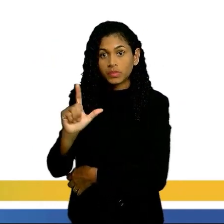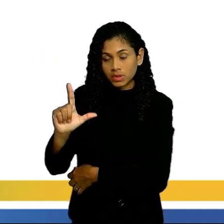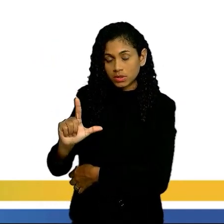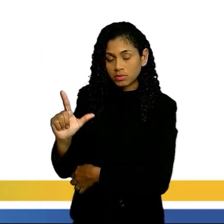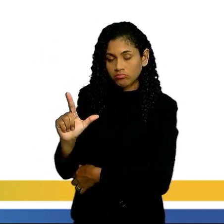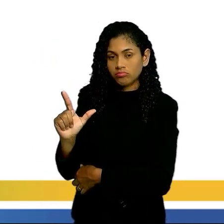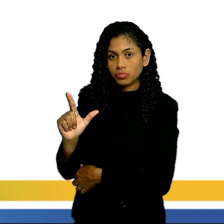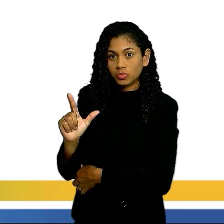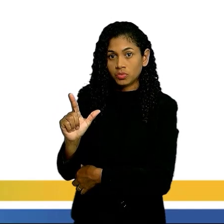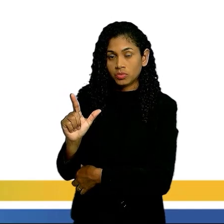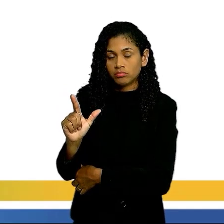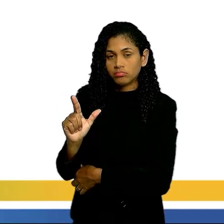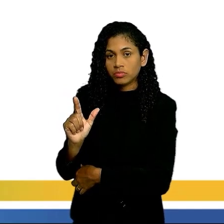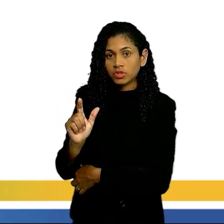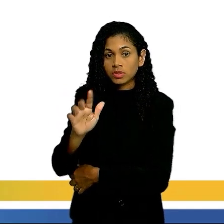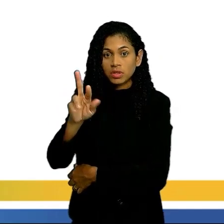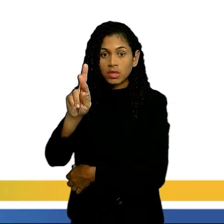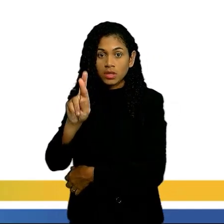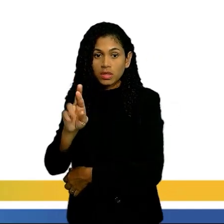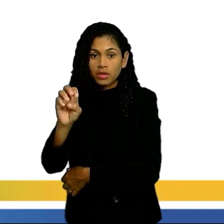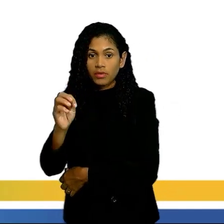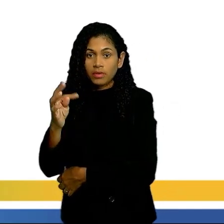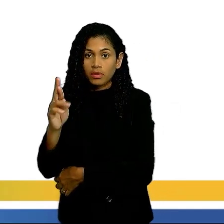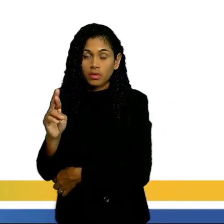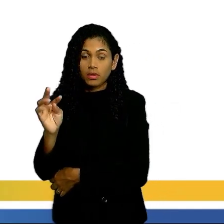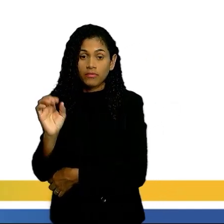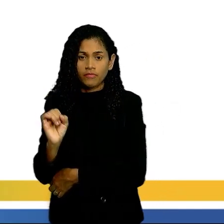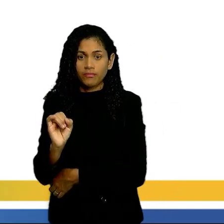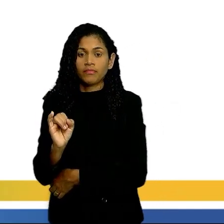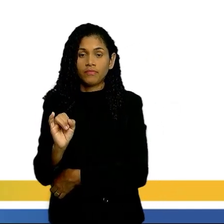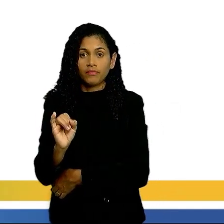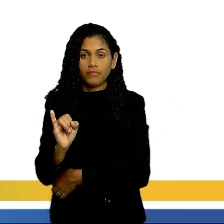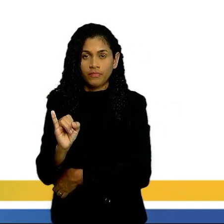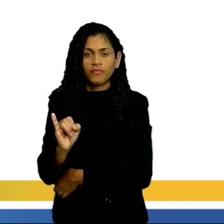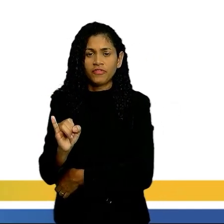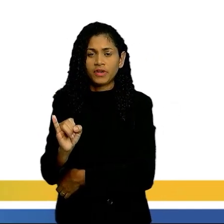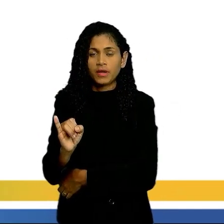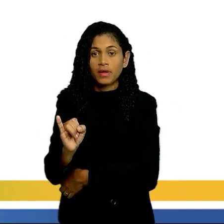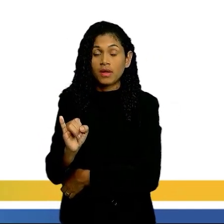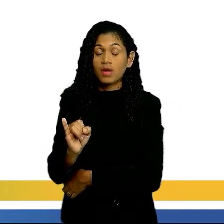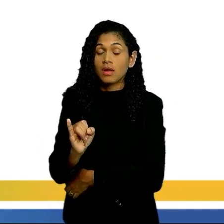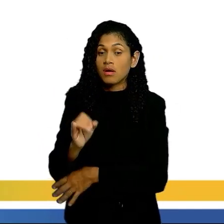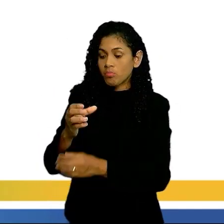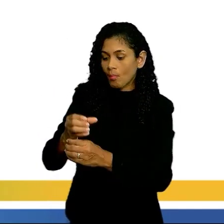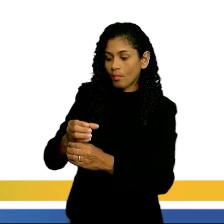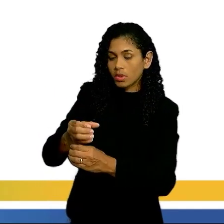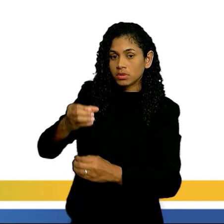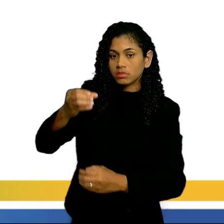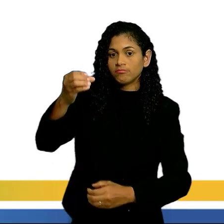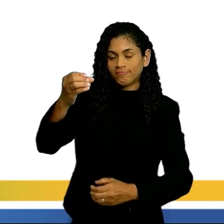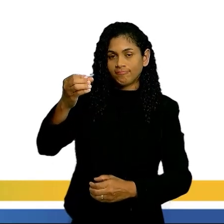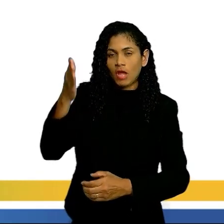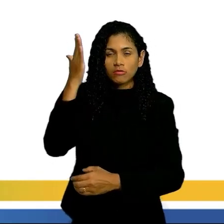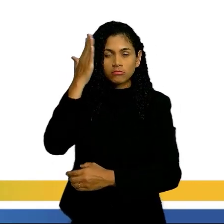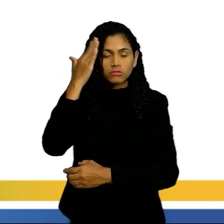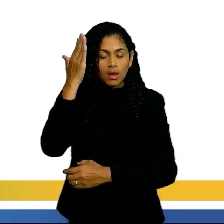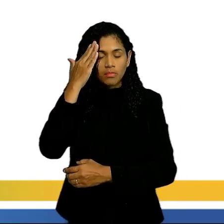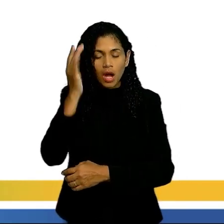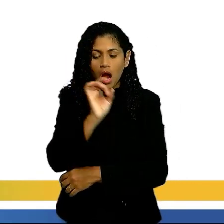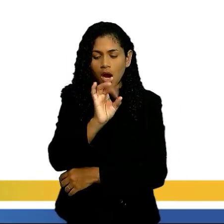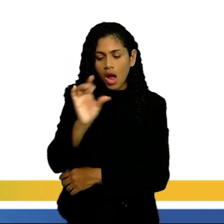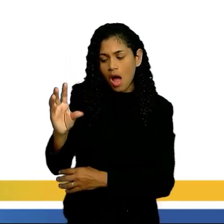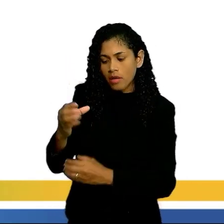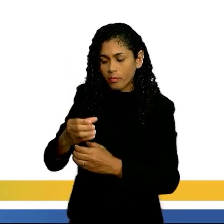lata. Sabendo que a capacidade de cada latinha é de 350 ml,